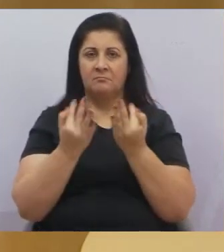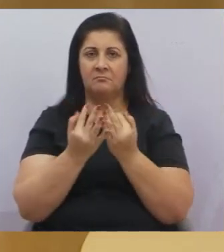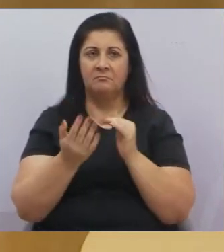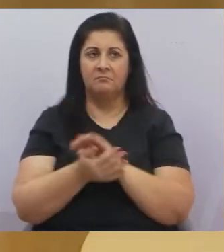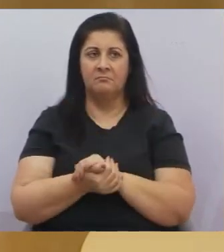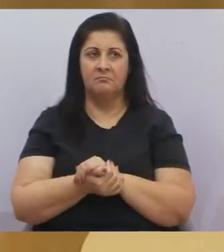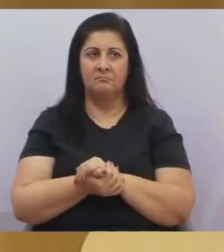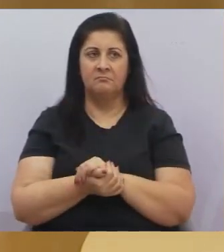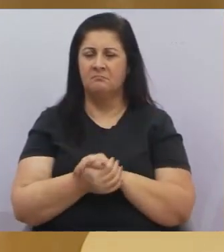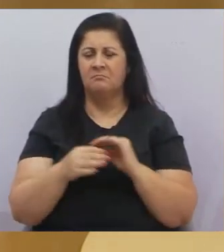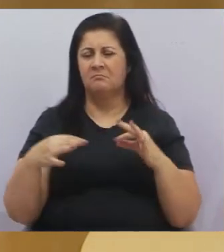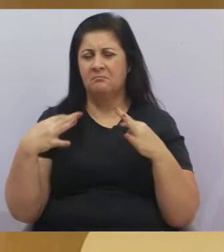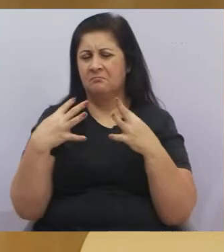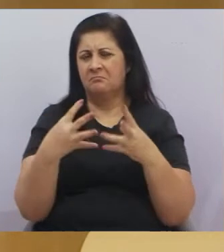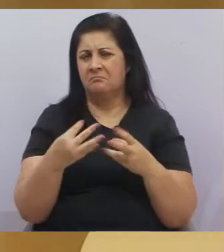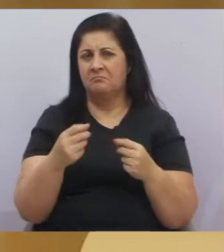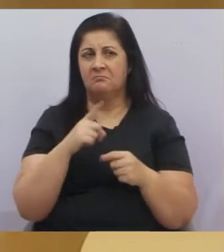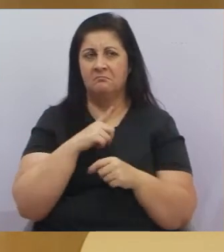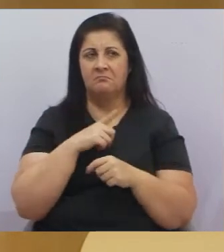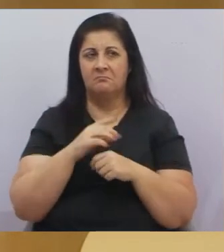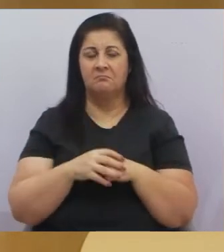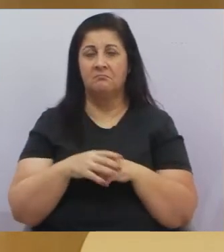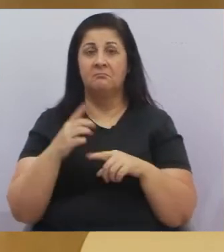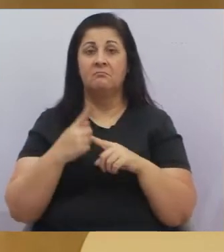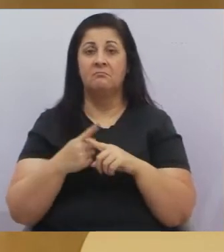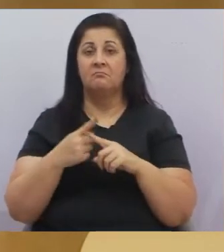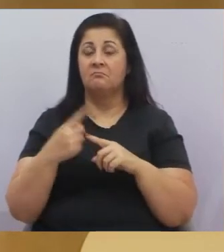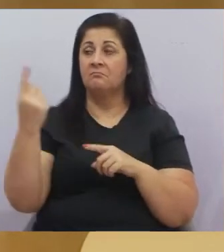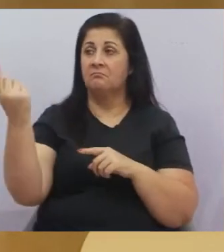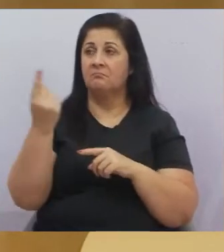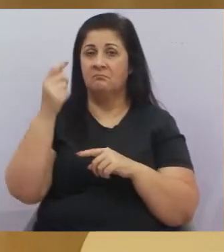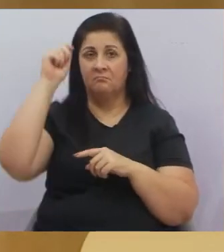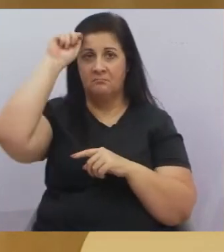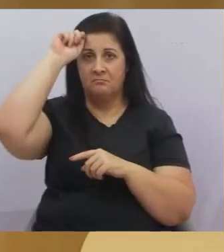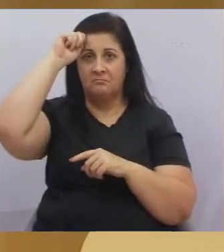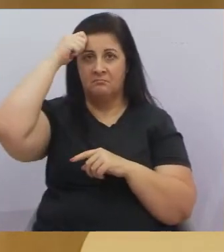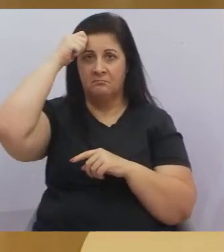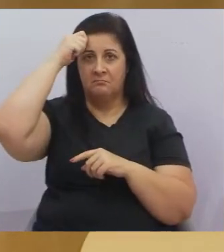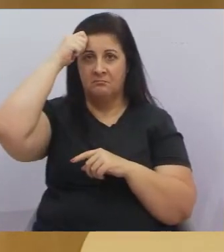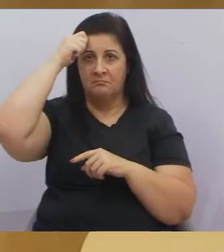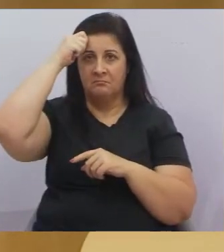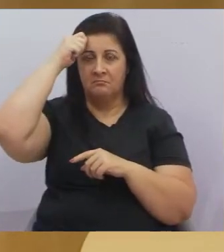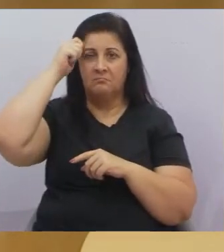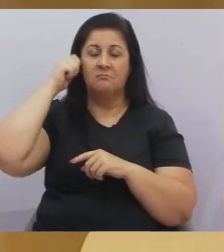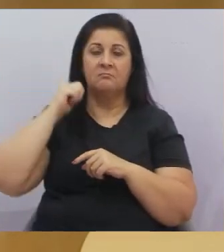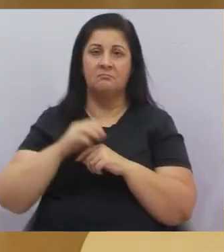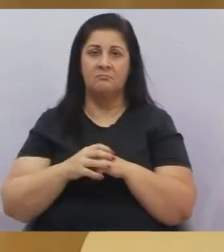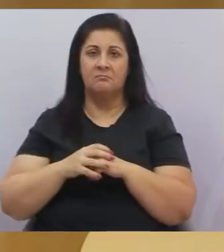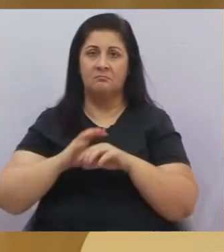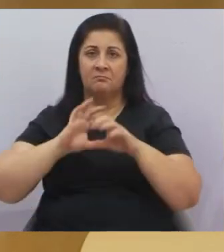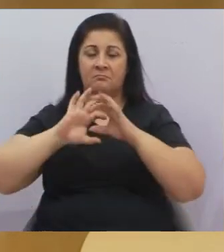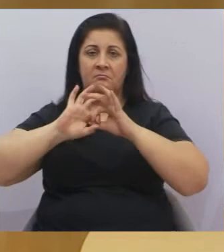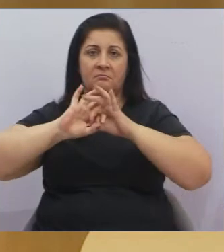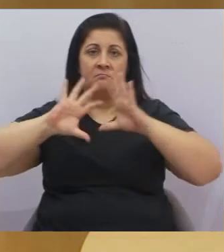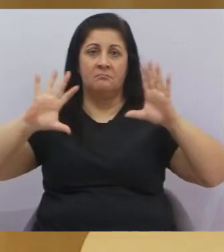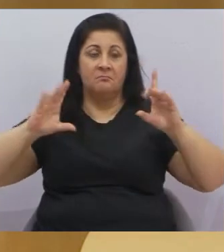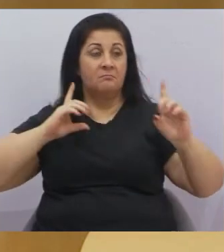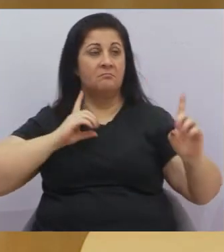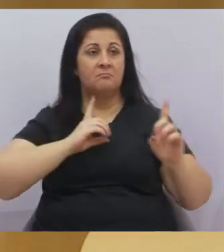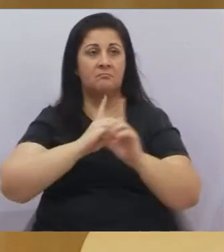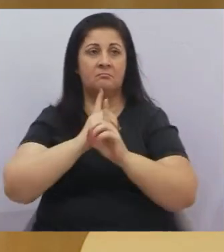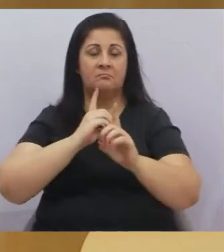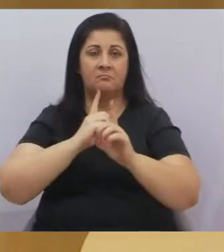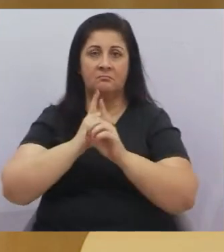um pouquinho de tudo eu tenho, porque os negros, quando foram libertos, eles se encontraram com vários índios,